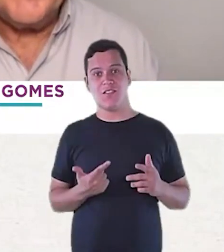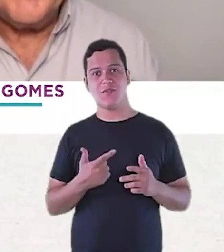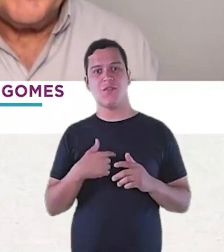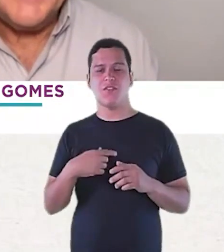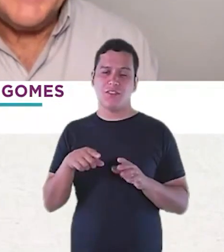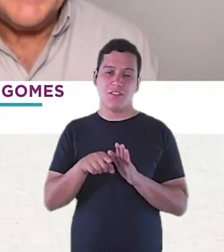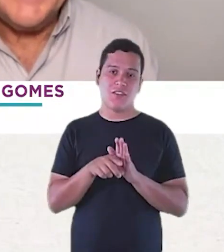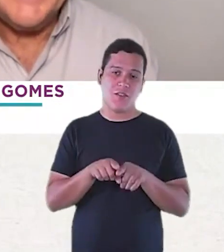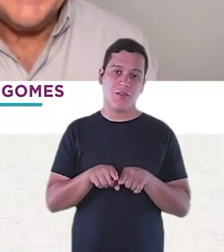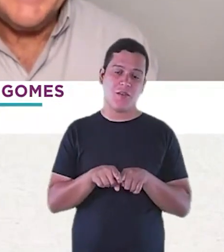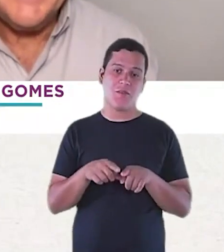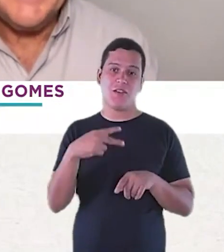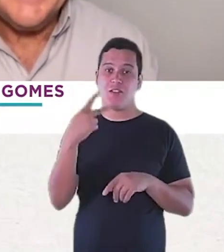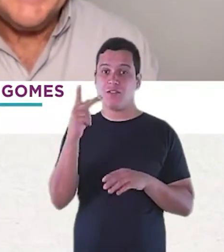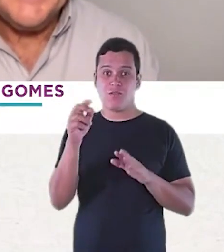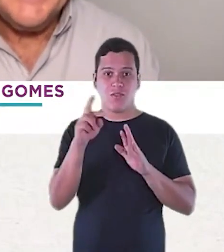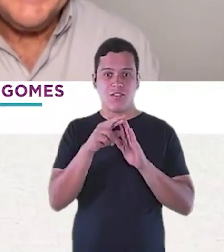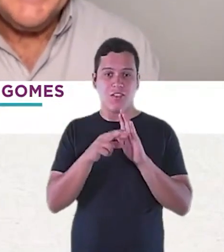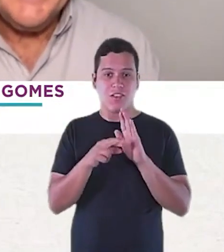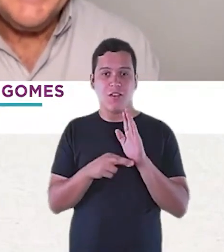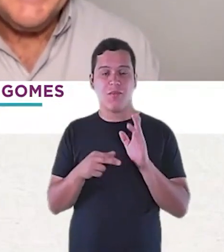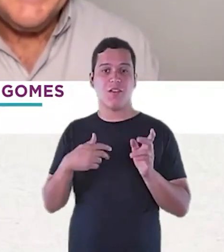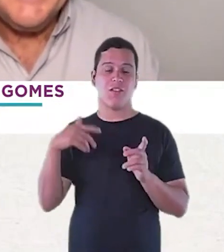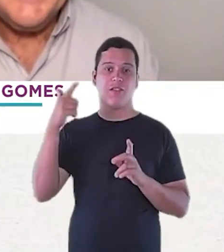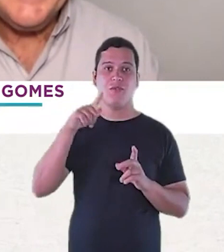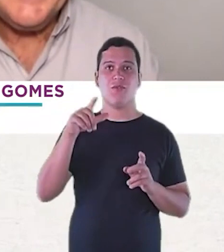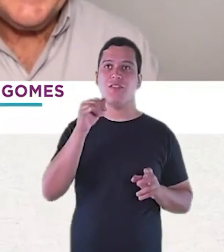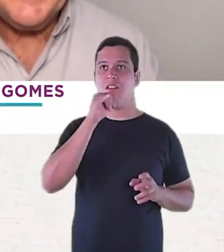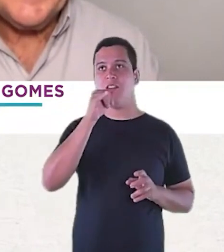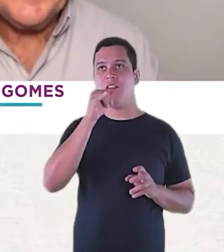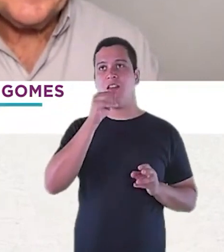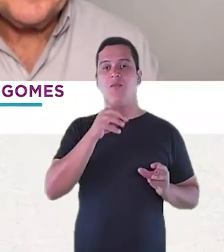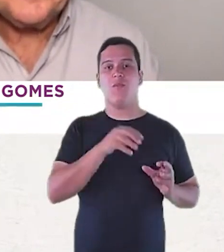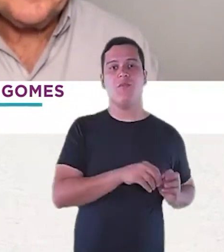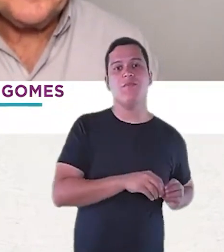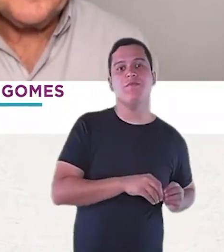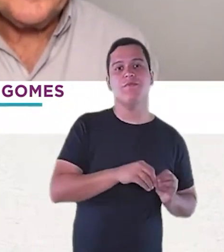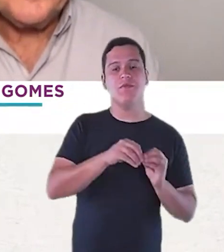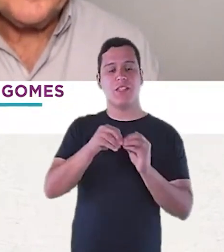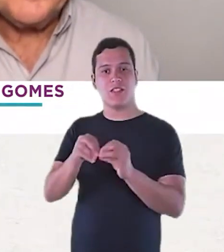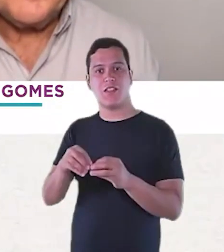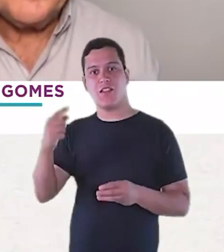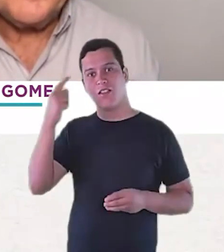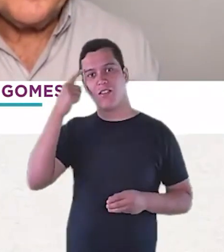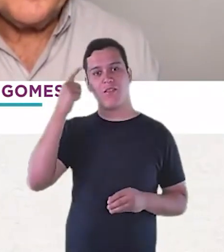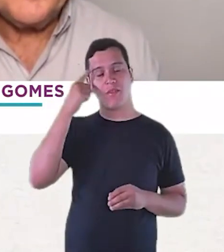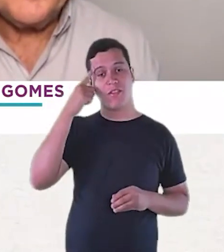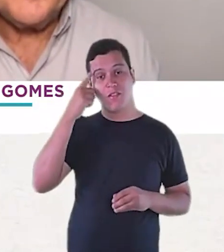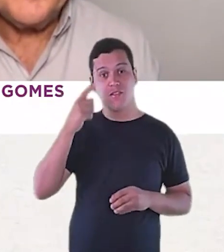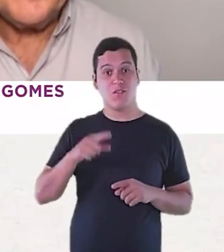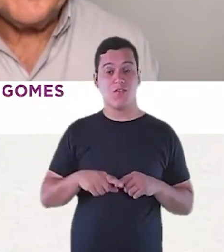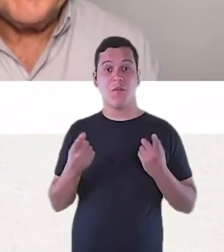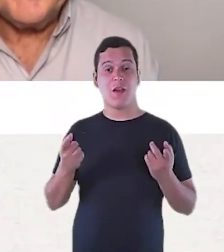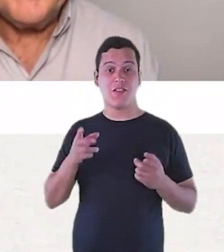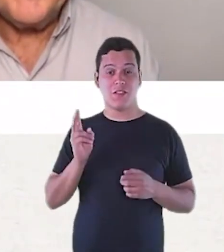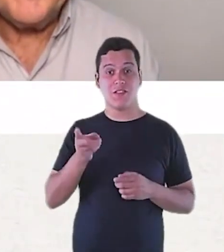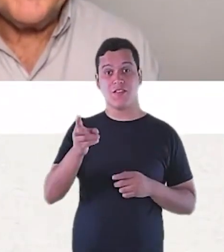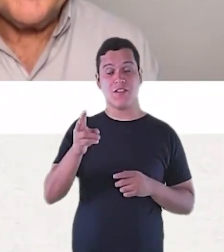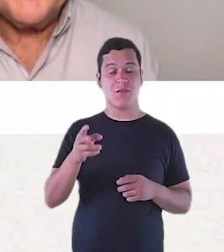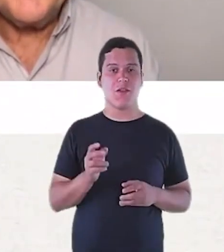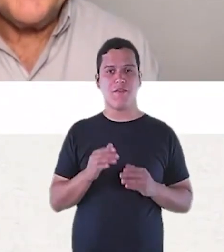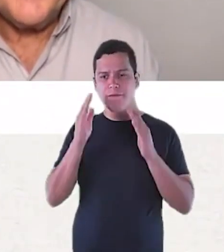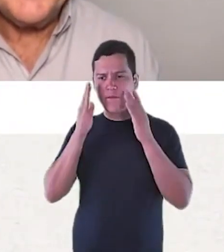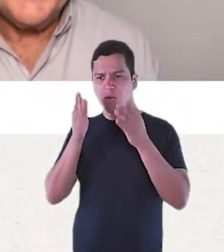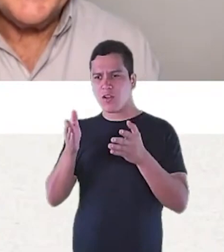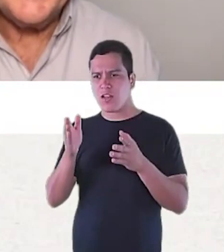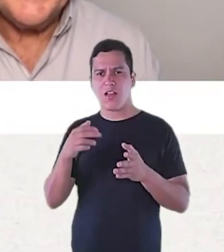para conseguir transportar esses ambientes sem se deixar levar pelo historicismo